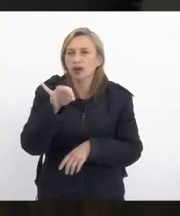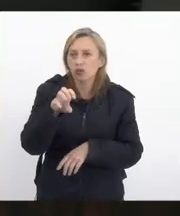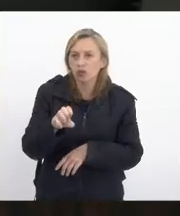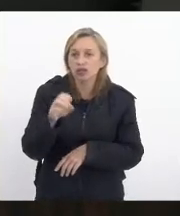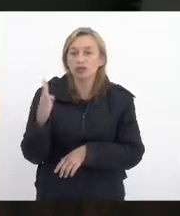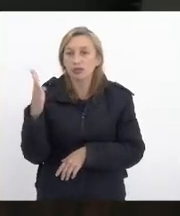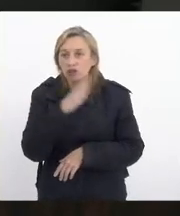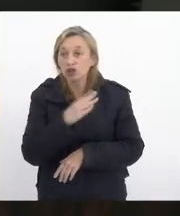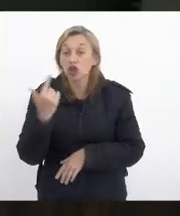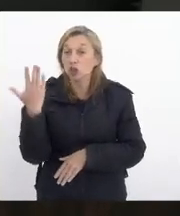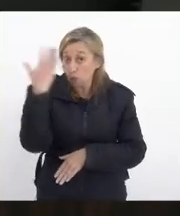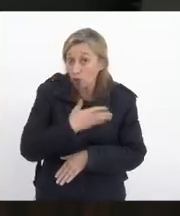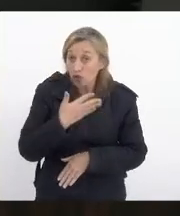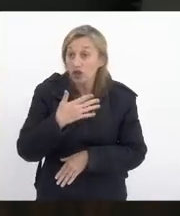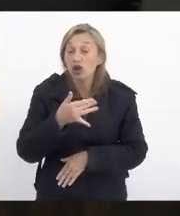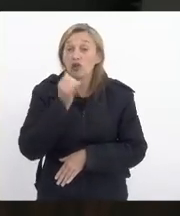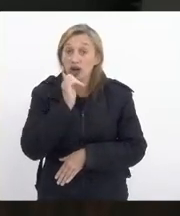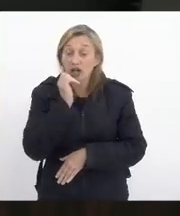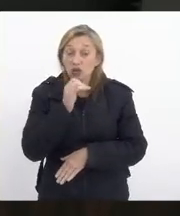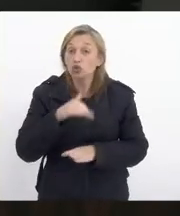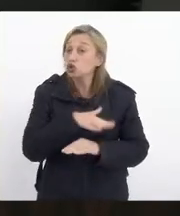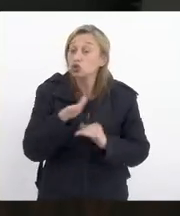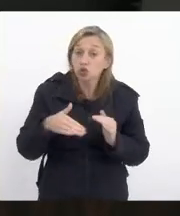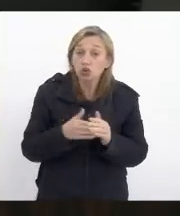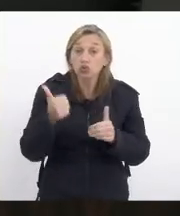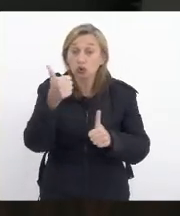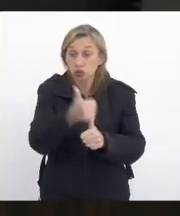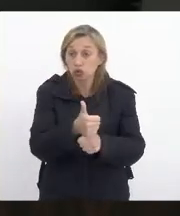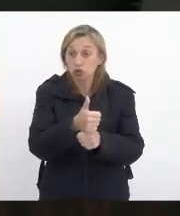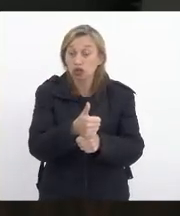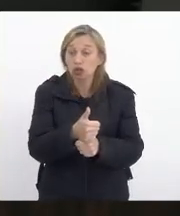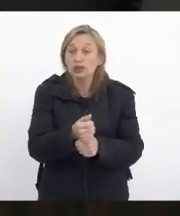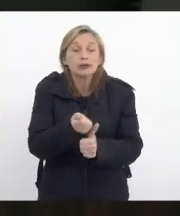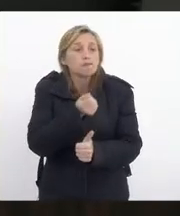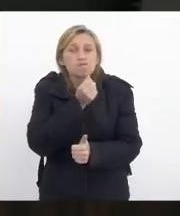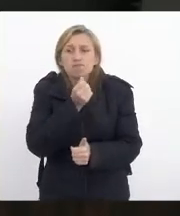e eu provei, porque eu fui o relator do substitutivo,